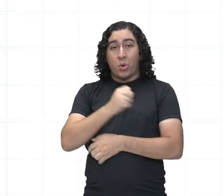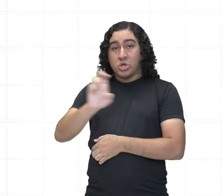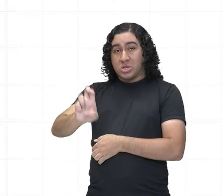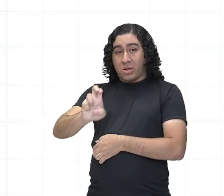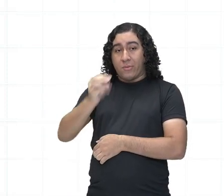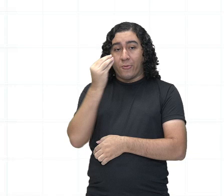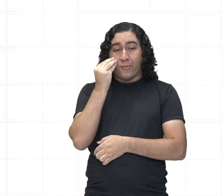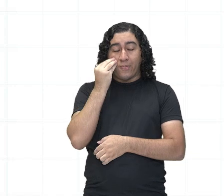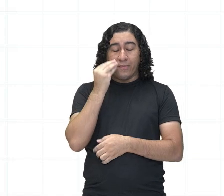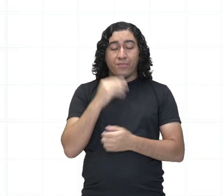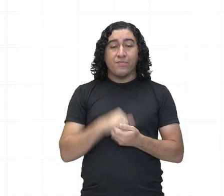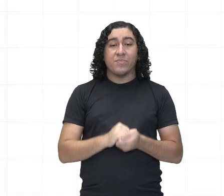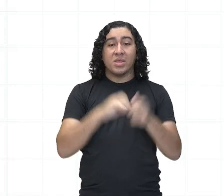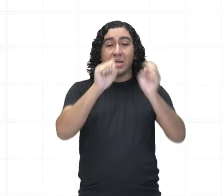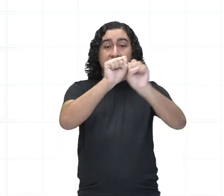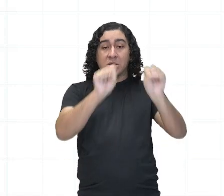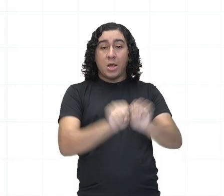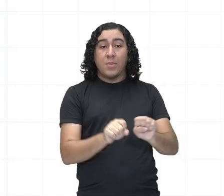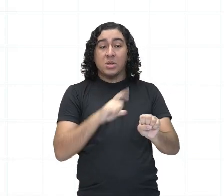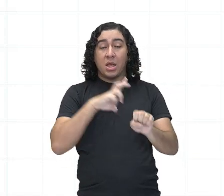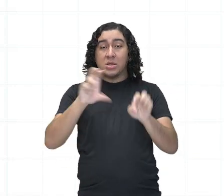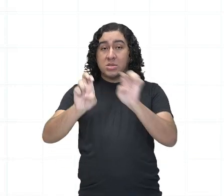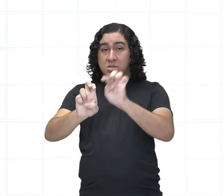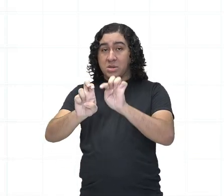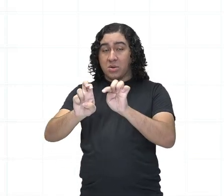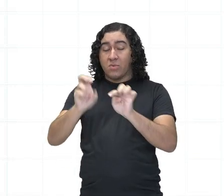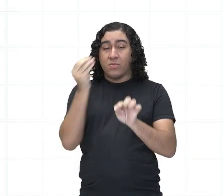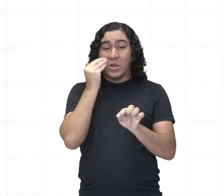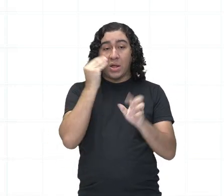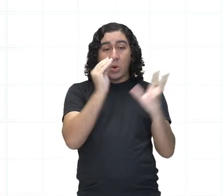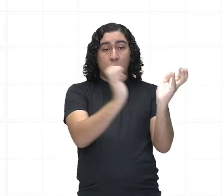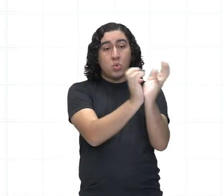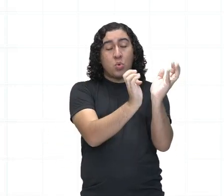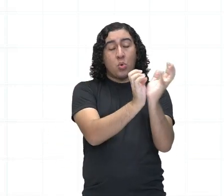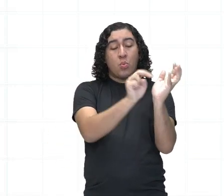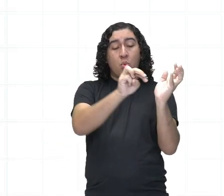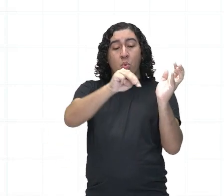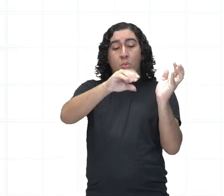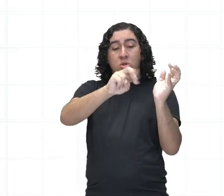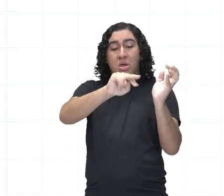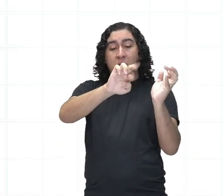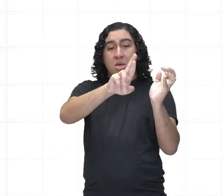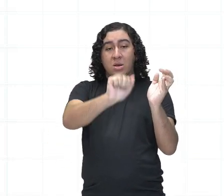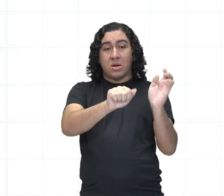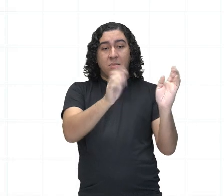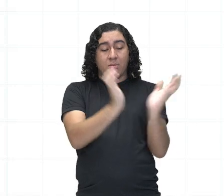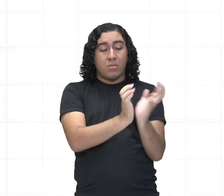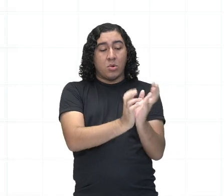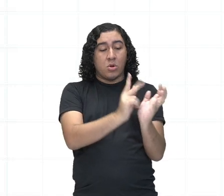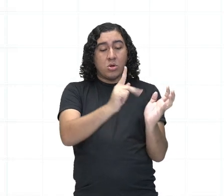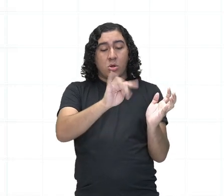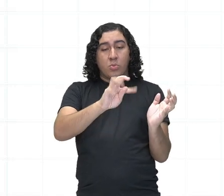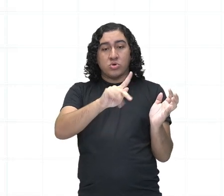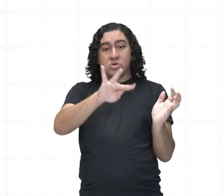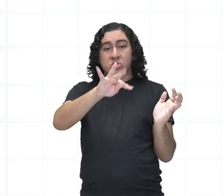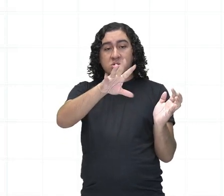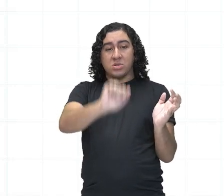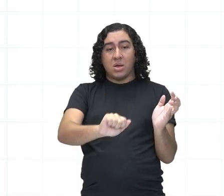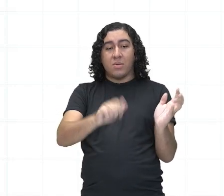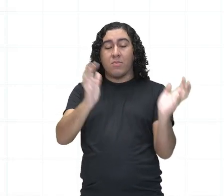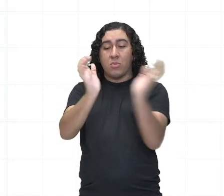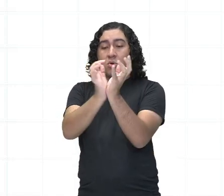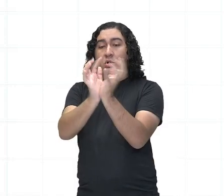os organismos são classificados em 5 reinos. Nós temos o reino Monera, o reino Protista, o